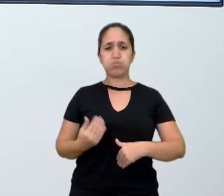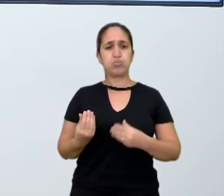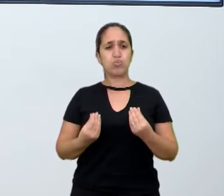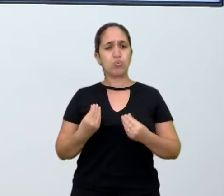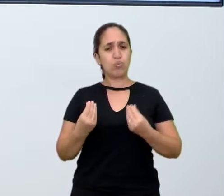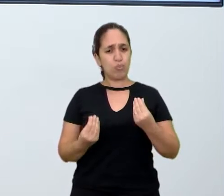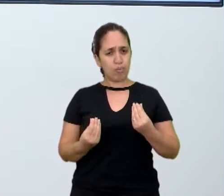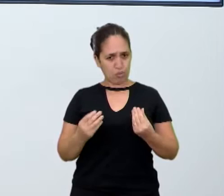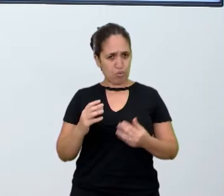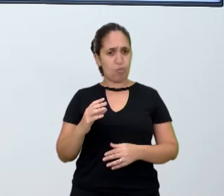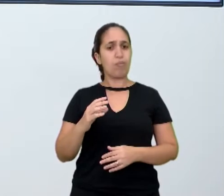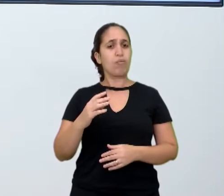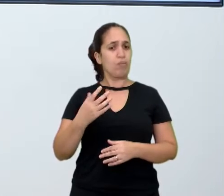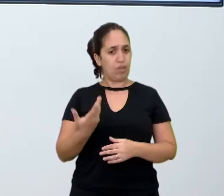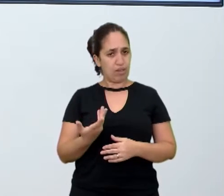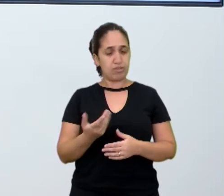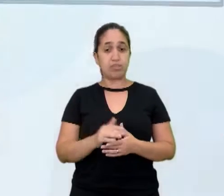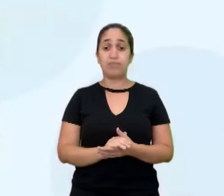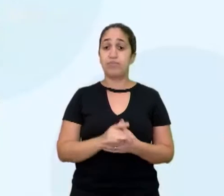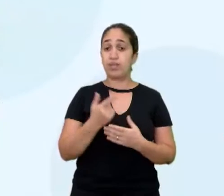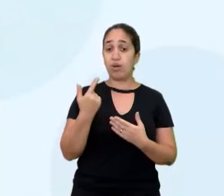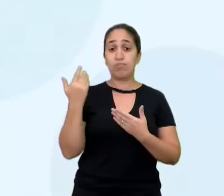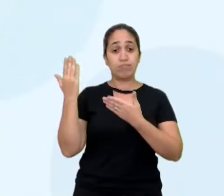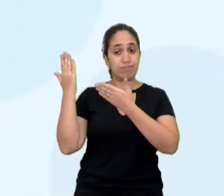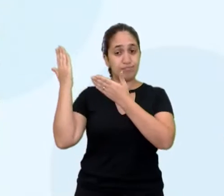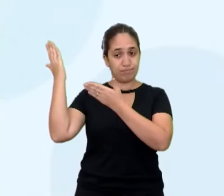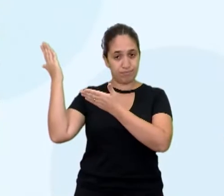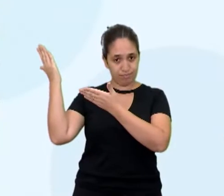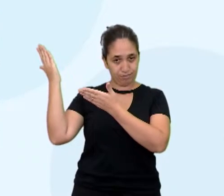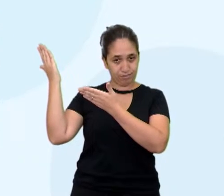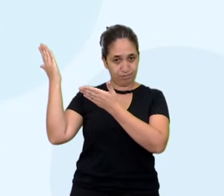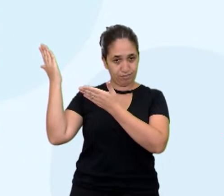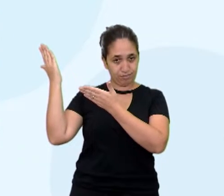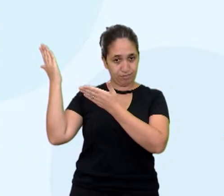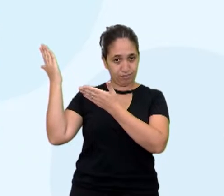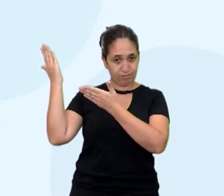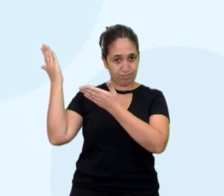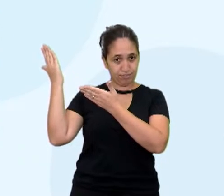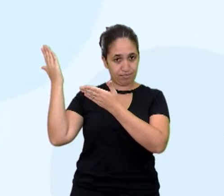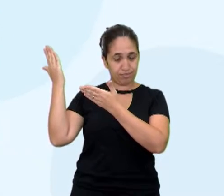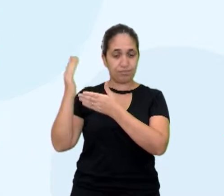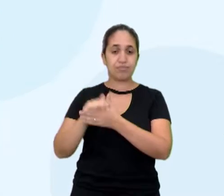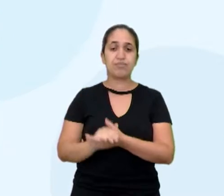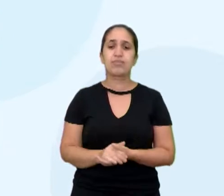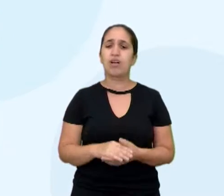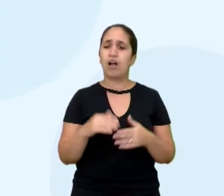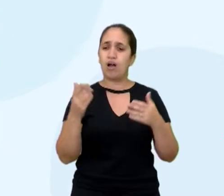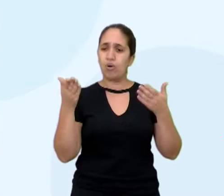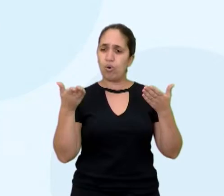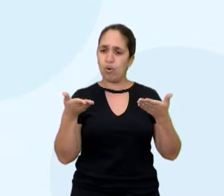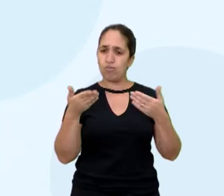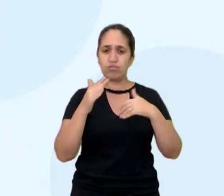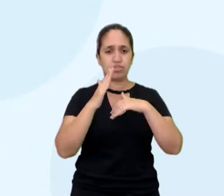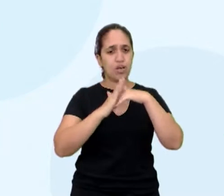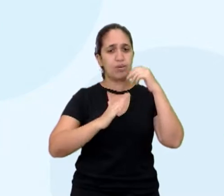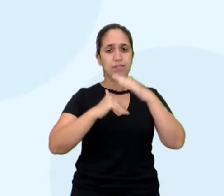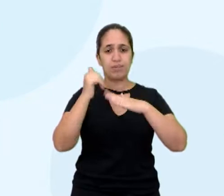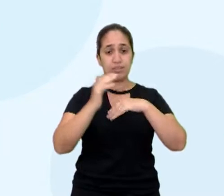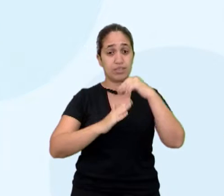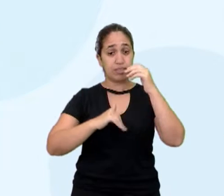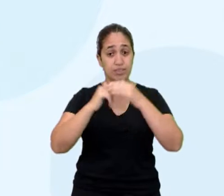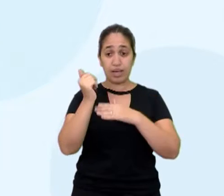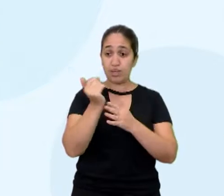vamos falar um pouquinho a respeito das habilidades que a gente vai trabalhar então na nossa aula de hoje. Hoje a gente vai trabalhar aí, olha, as habilidades do